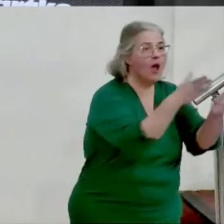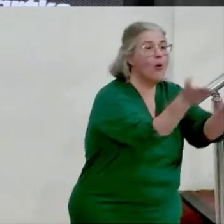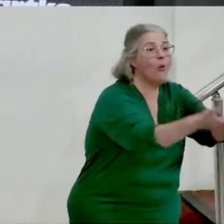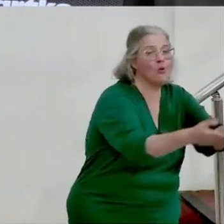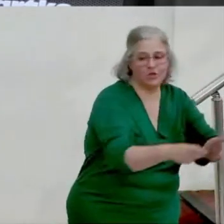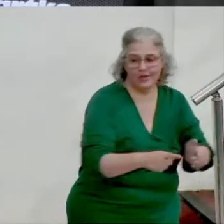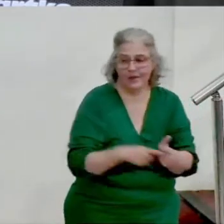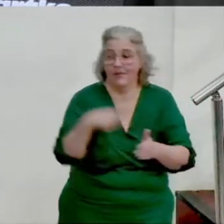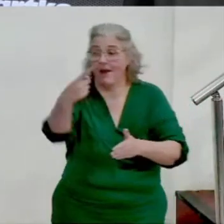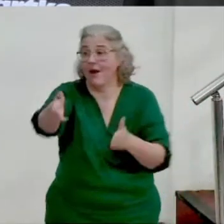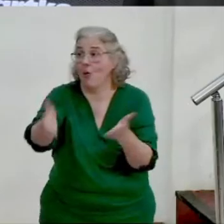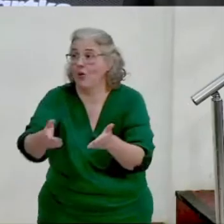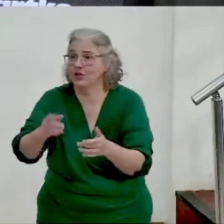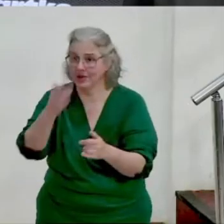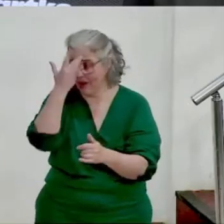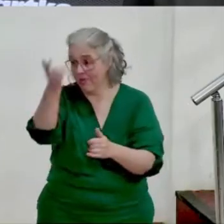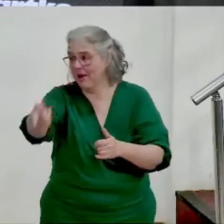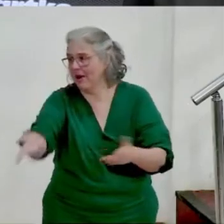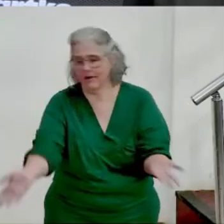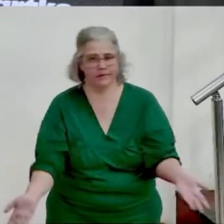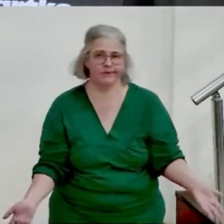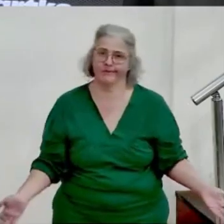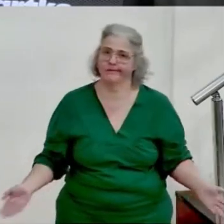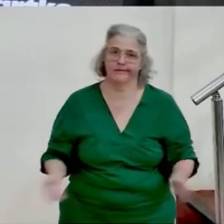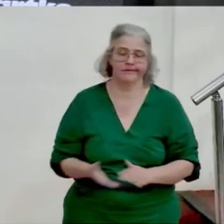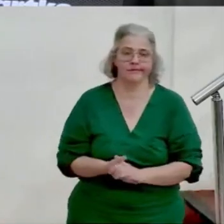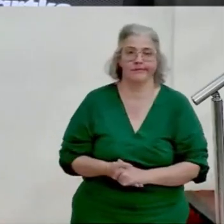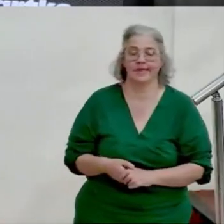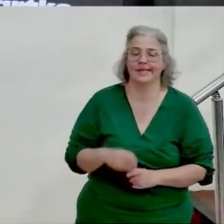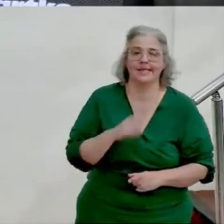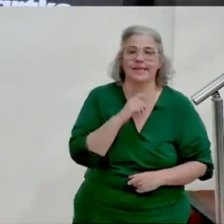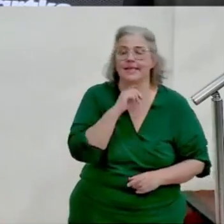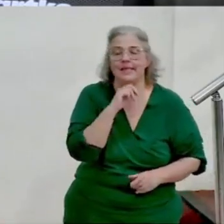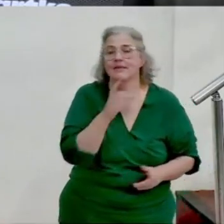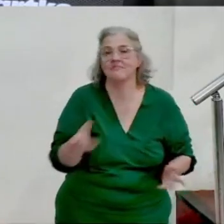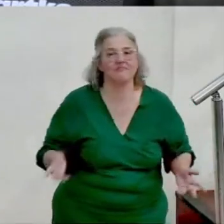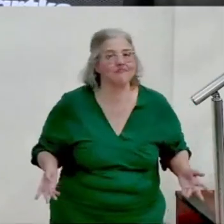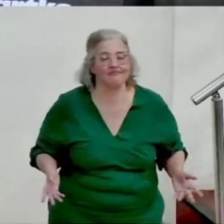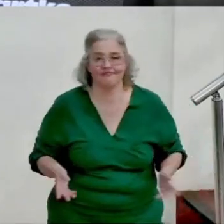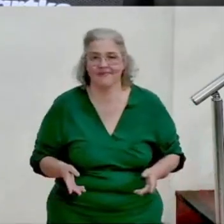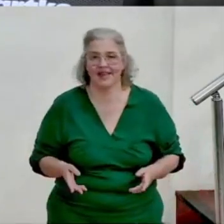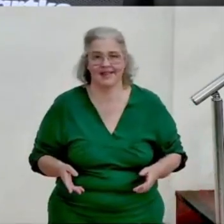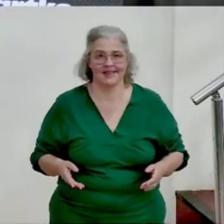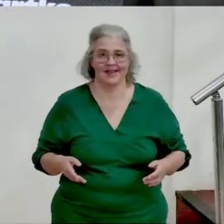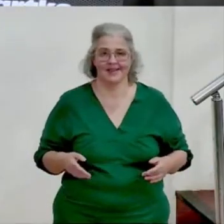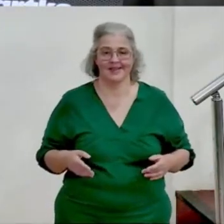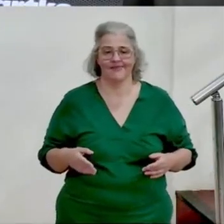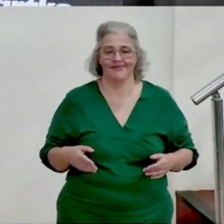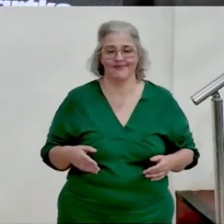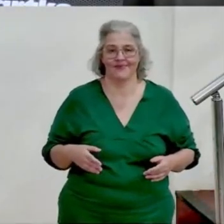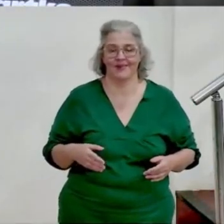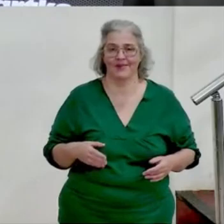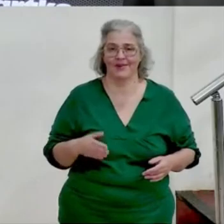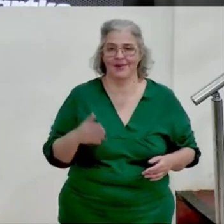como um ladrão. O que nós devemos fazer é fugir dessas predições dos sábios e gurus e